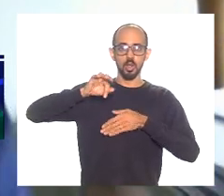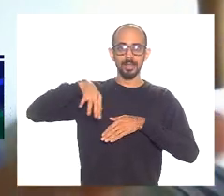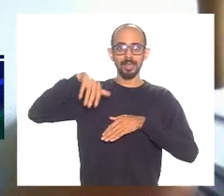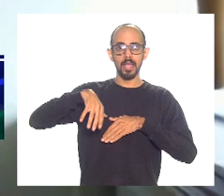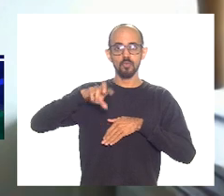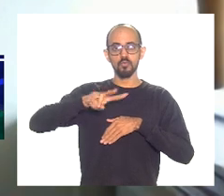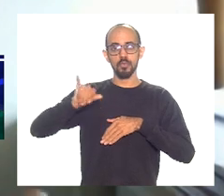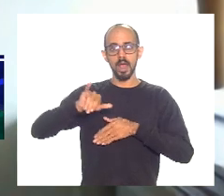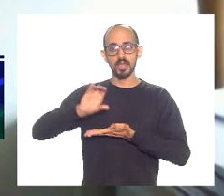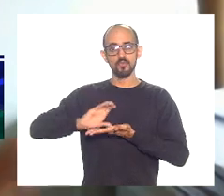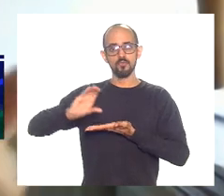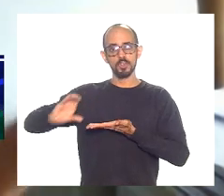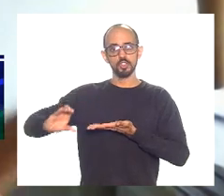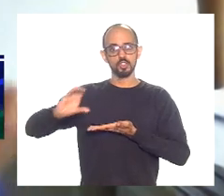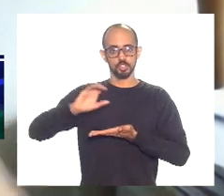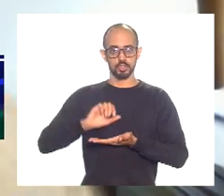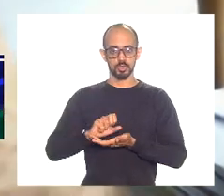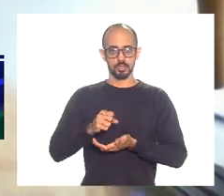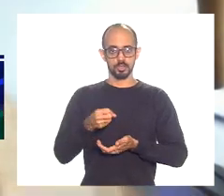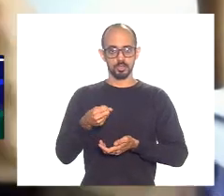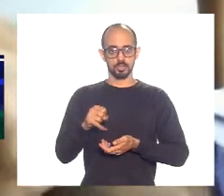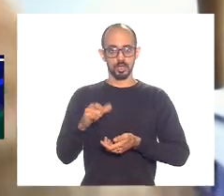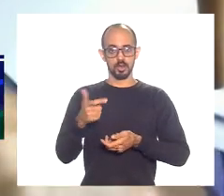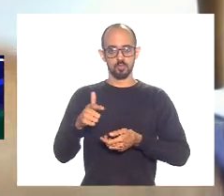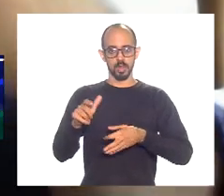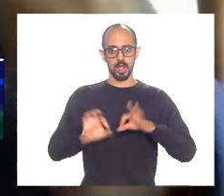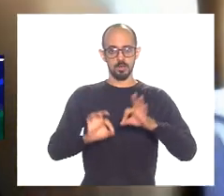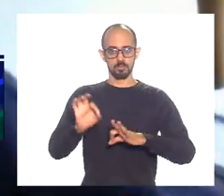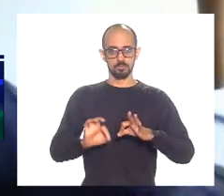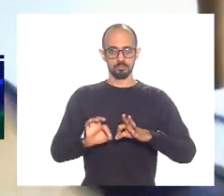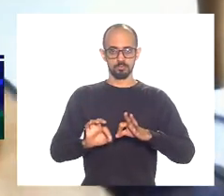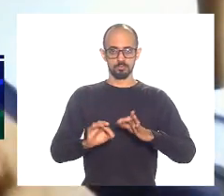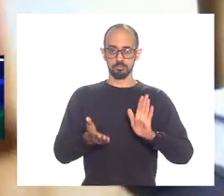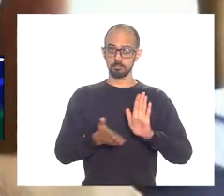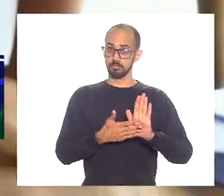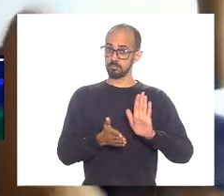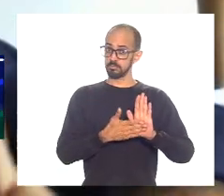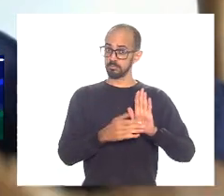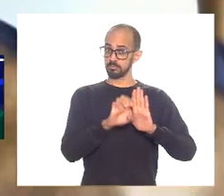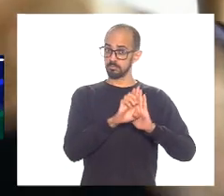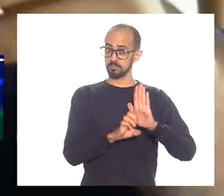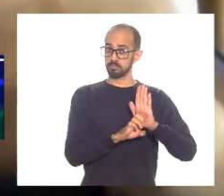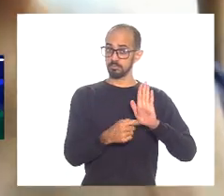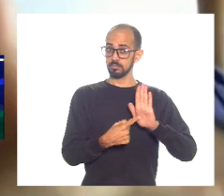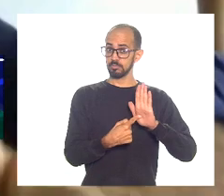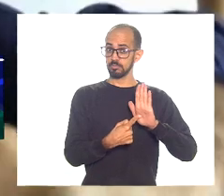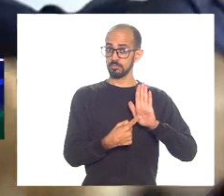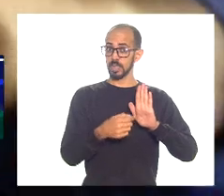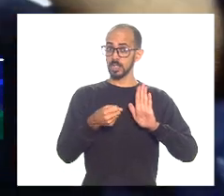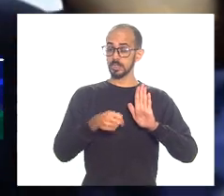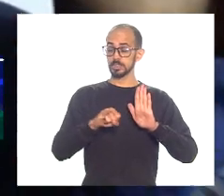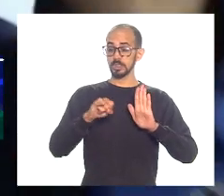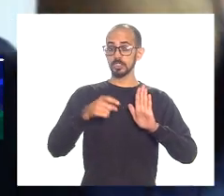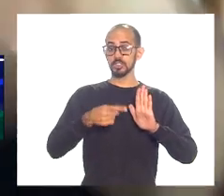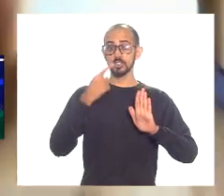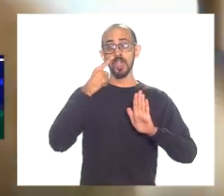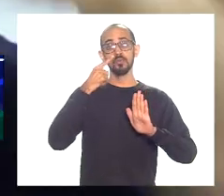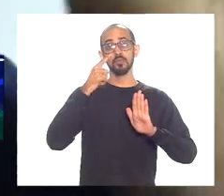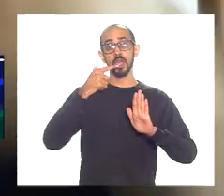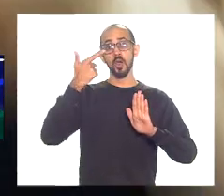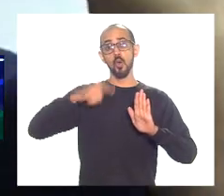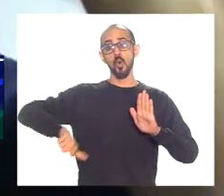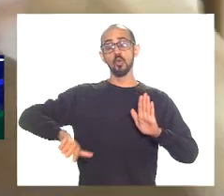se não faz parte do plano? E aí, quando a gente pega Rocinha como exemplo, se multiplica para as mais de